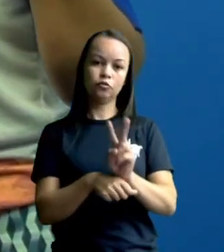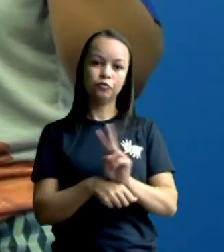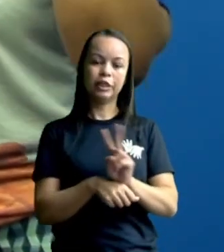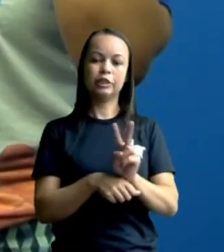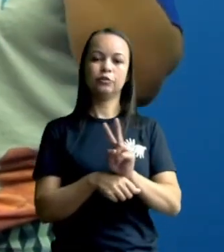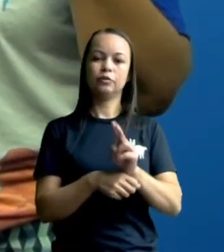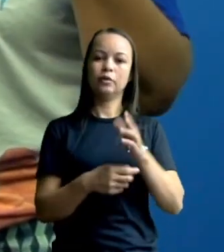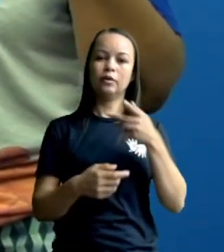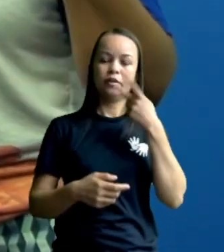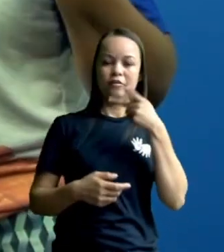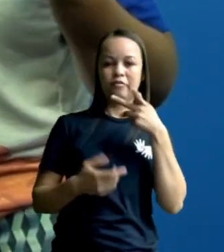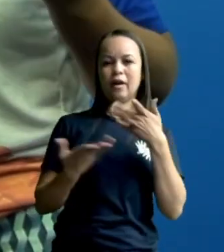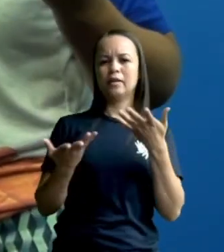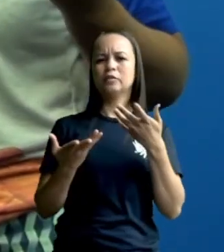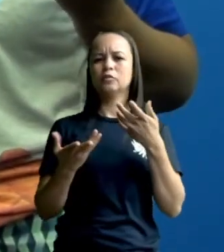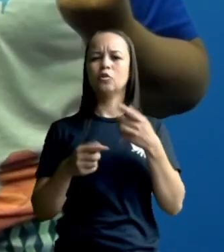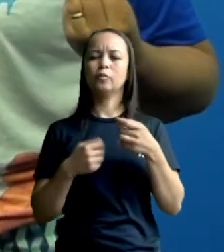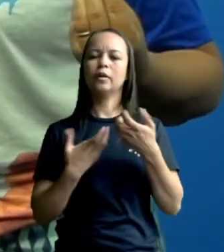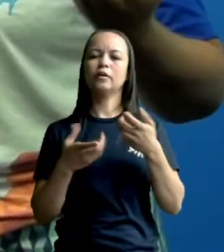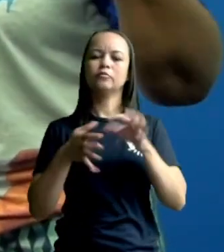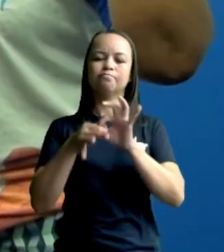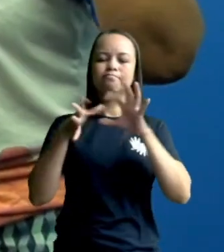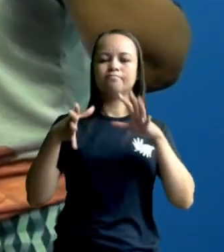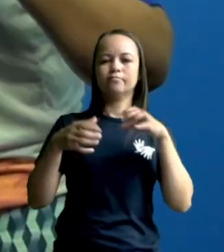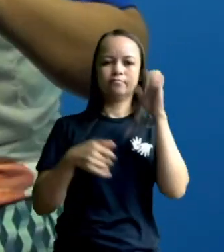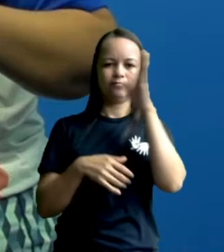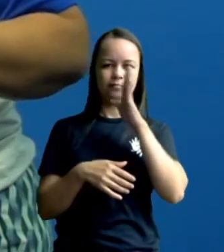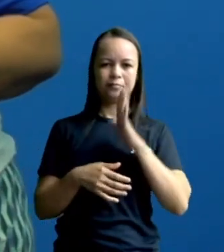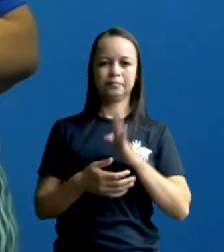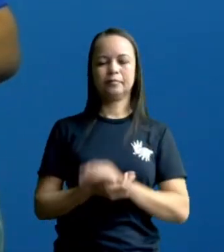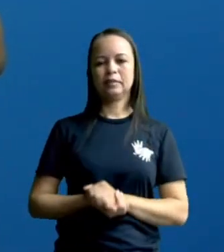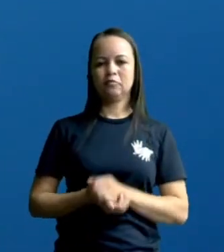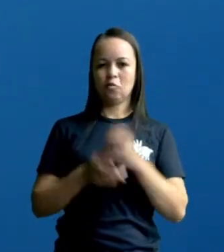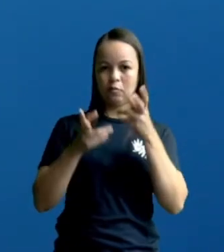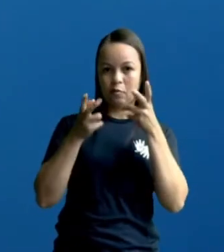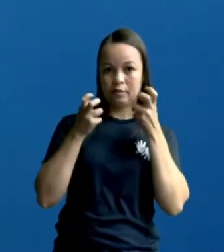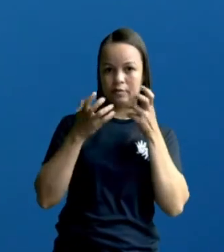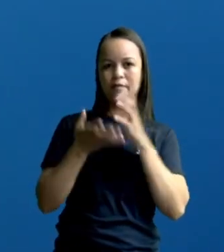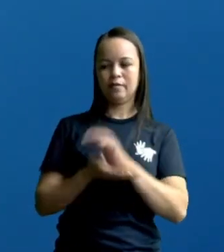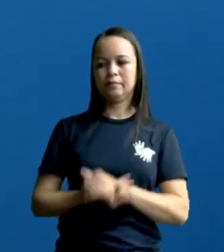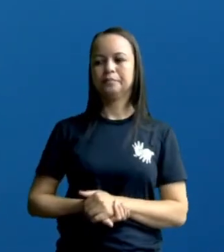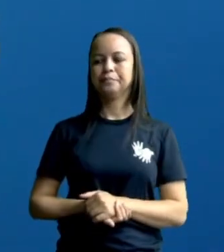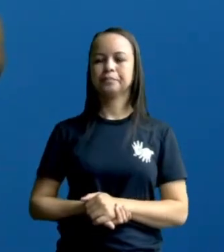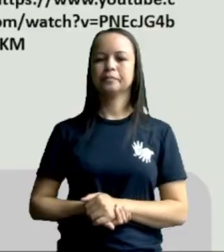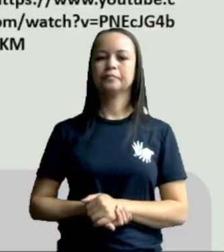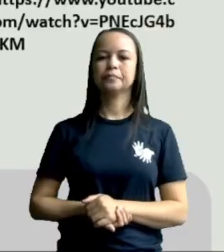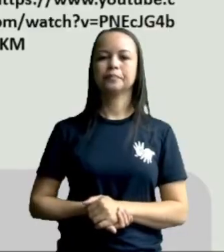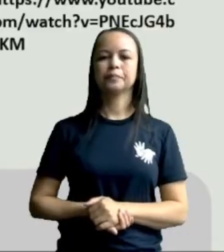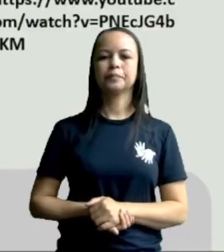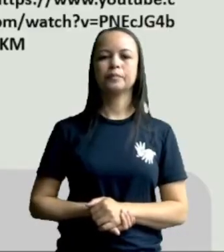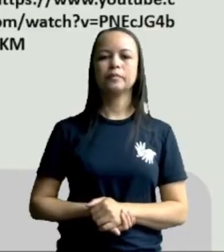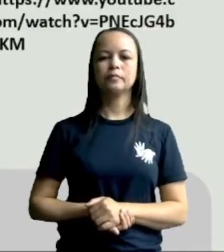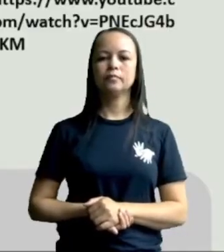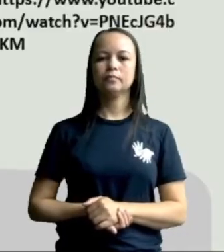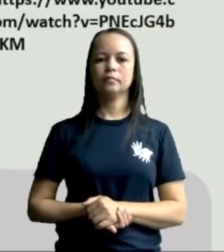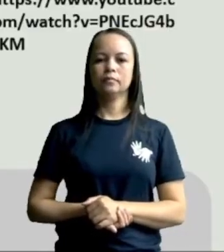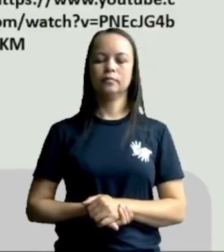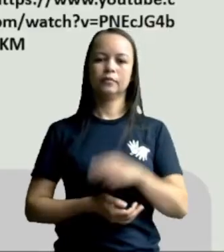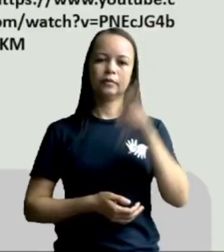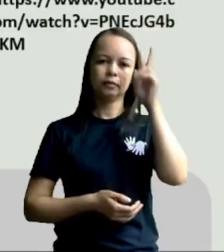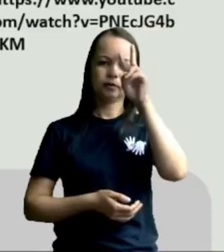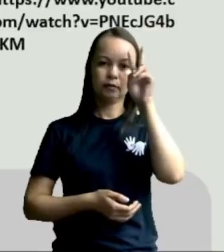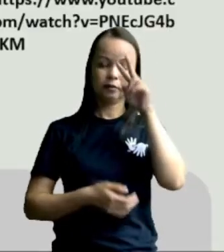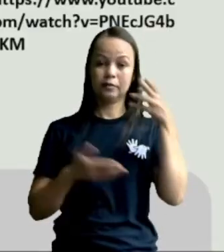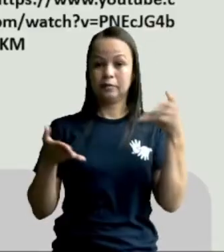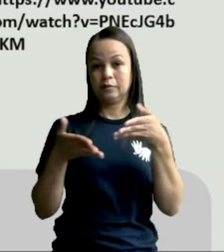fala sobre essa questão da independência, certo? Vamos lá ver como é que foi esse processo? Vamos aprender mais? A historinha